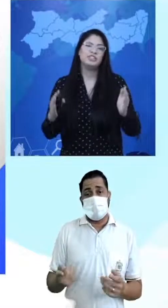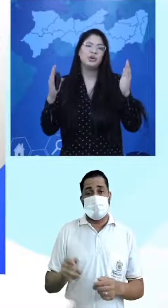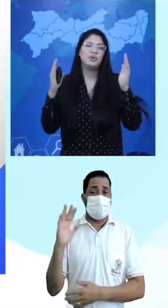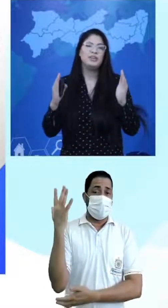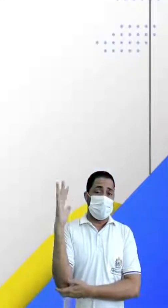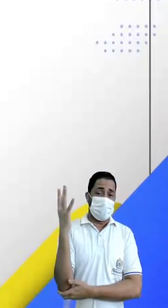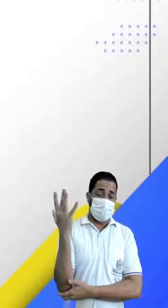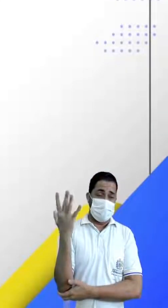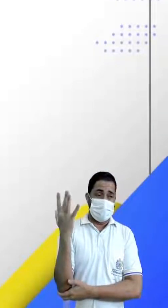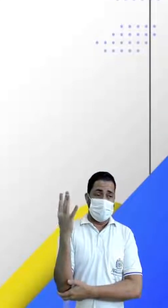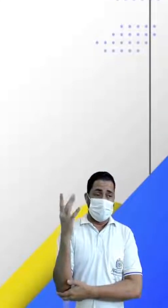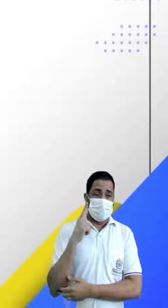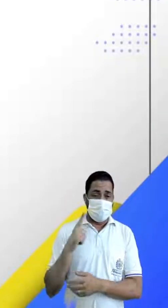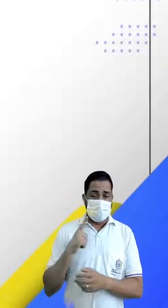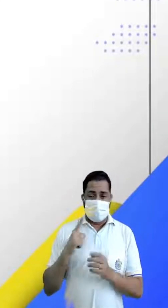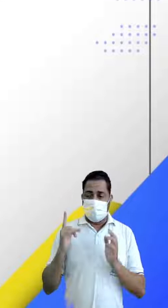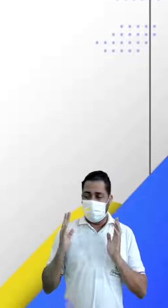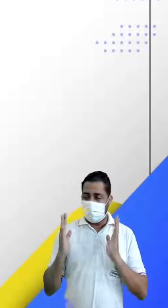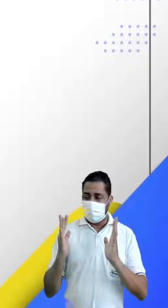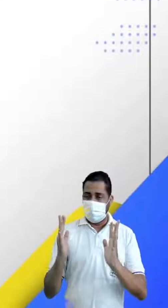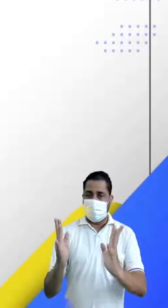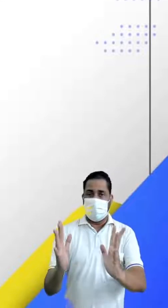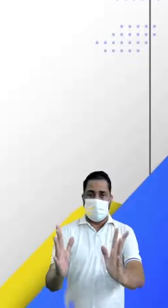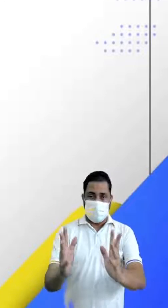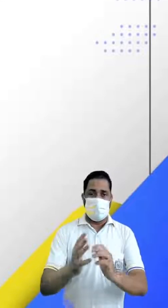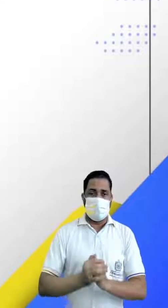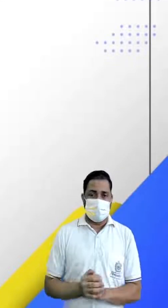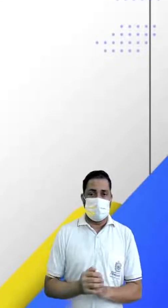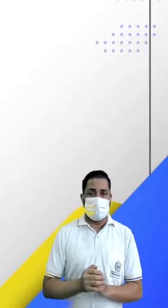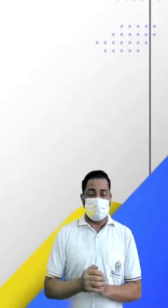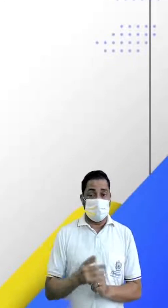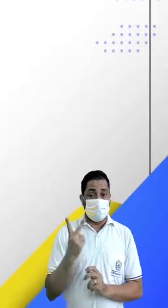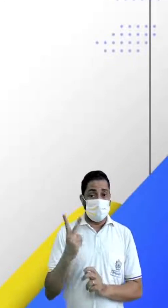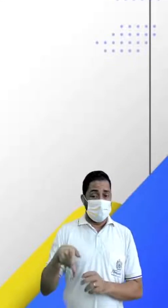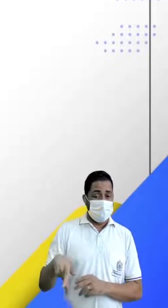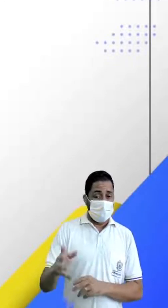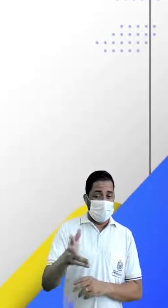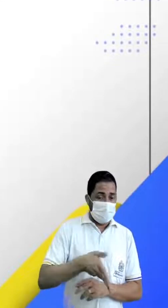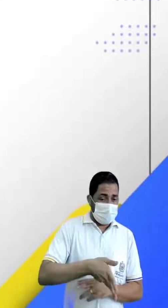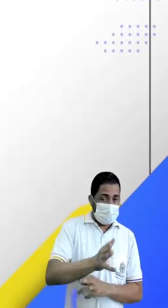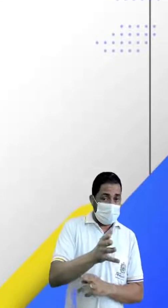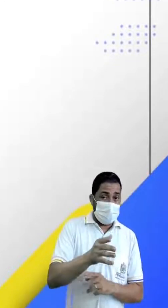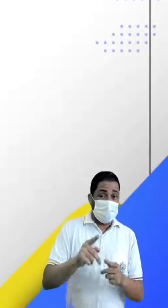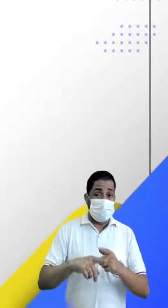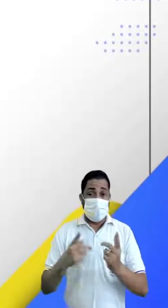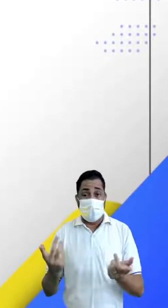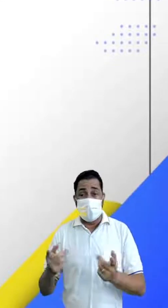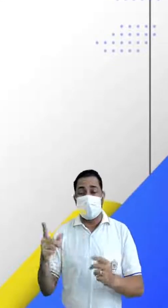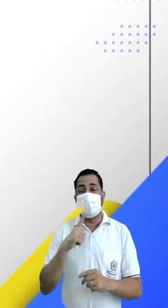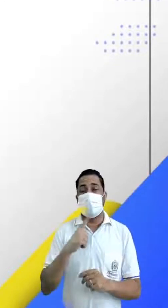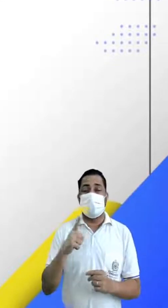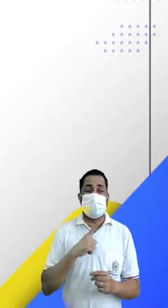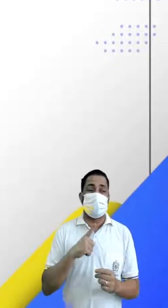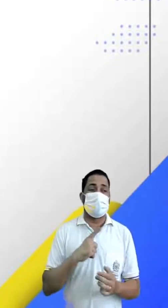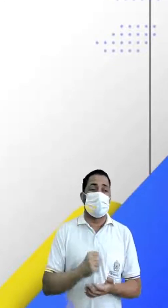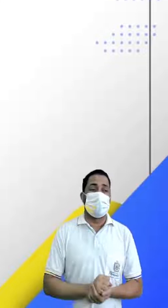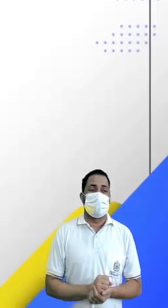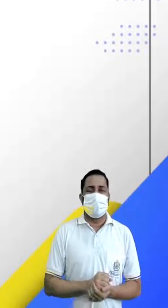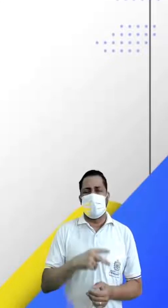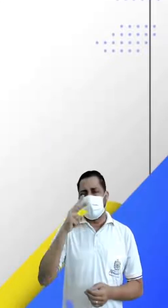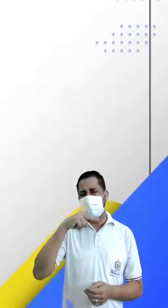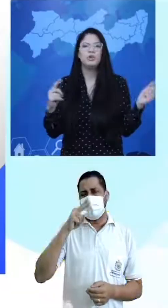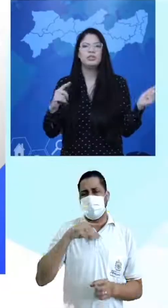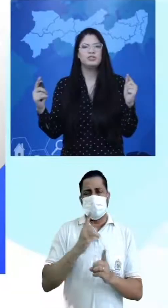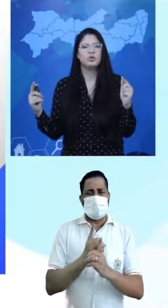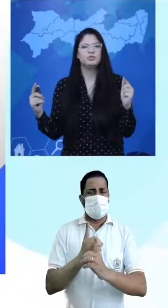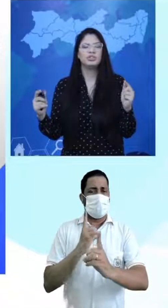elas estão enfileiradas em duas retas, certo? Só que elas têm a mesma